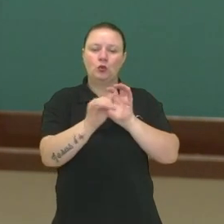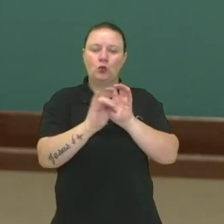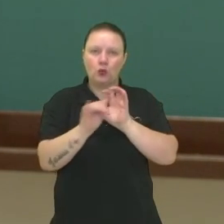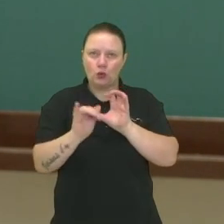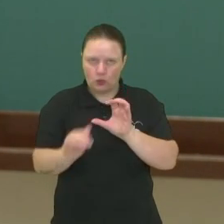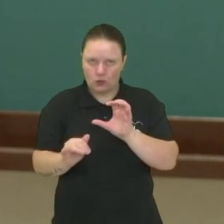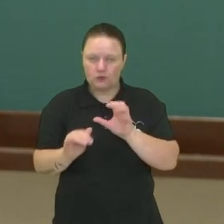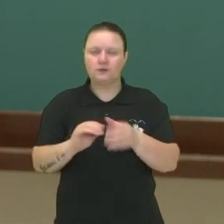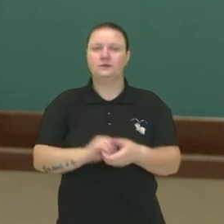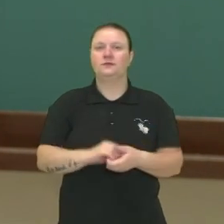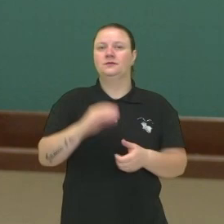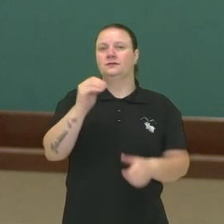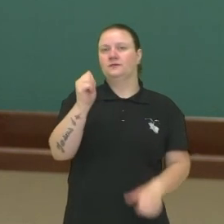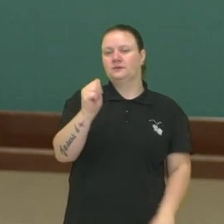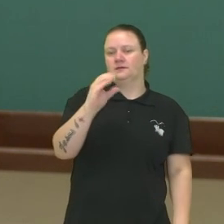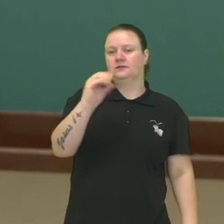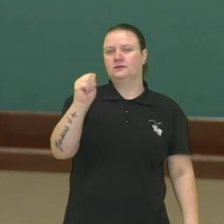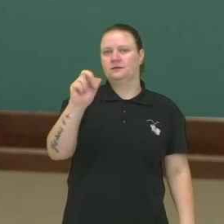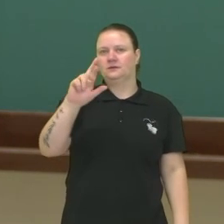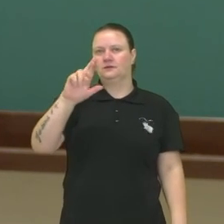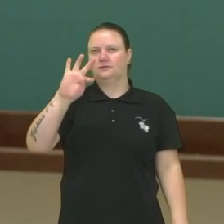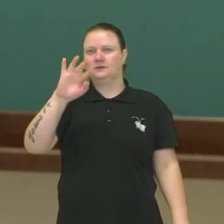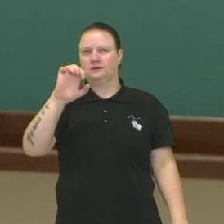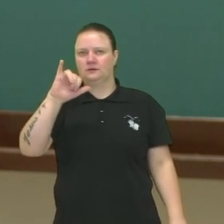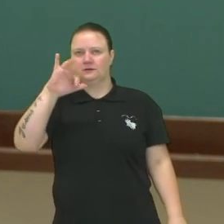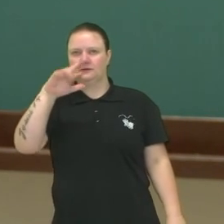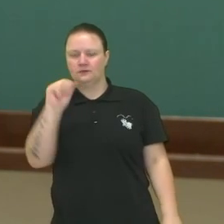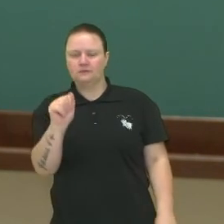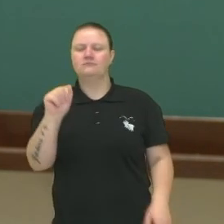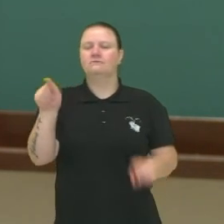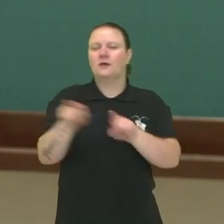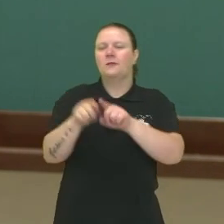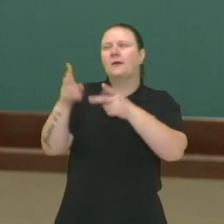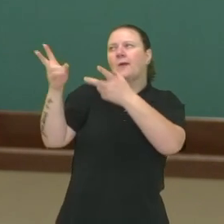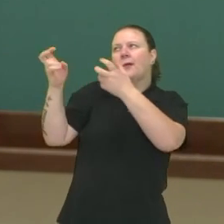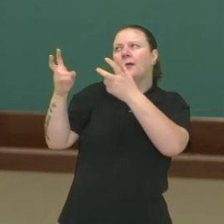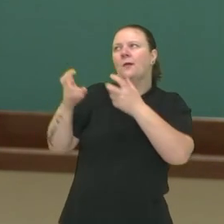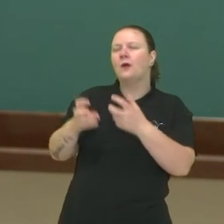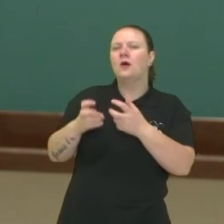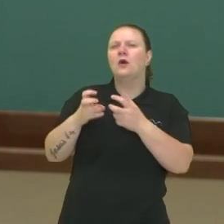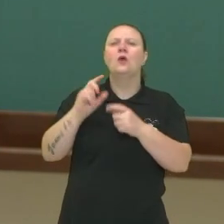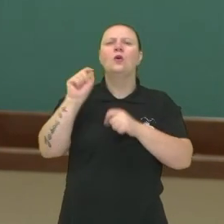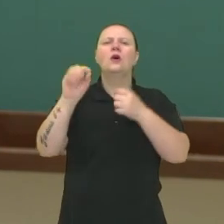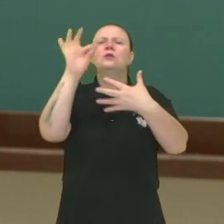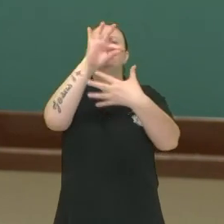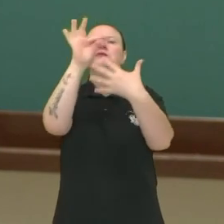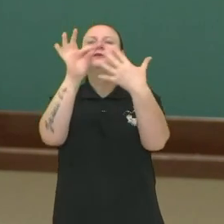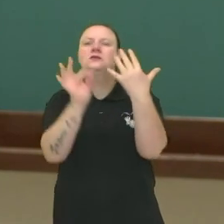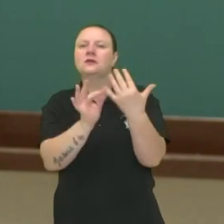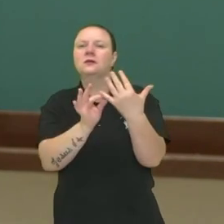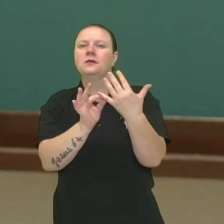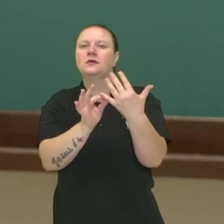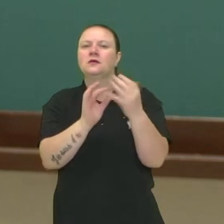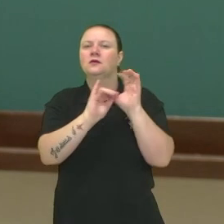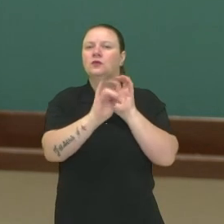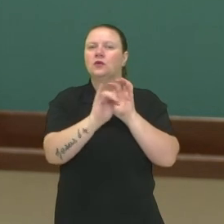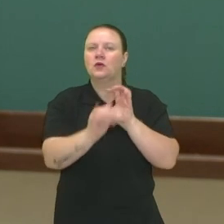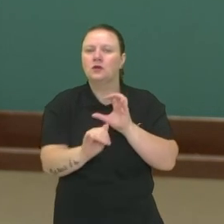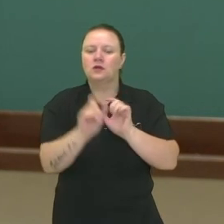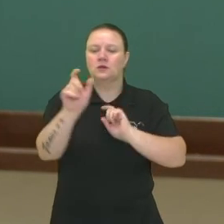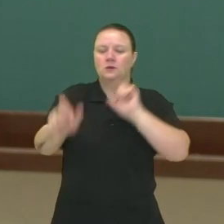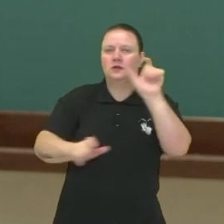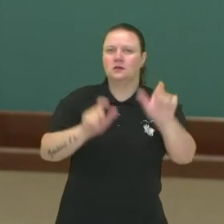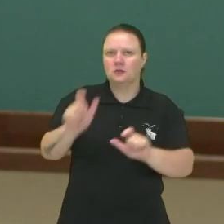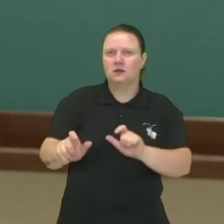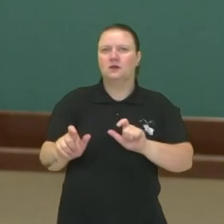Assis, reconhecemos os elementos estruturais do conto, enredo, conflito gerador, personagem, dentre